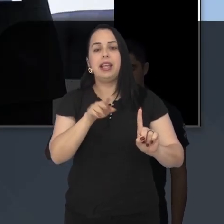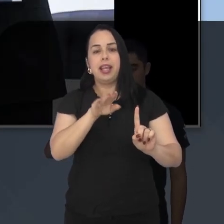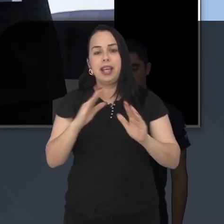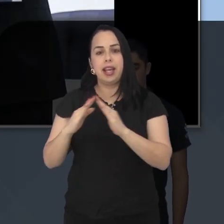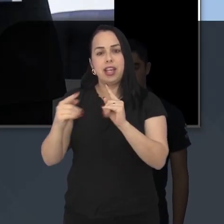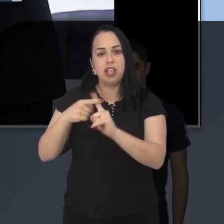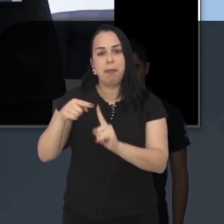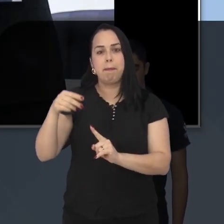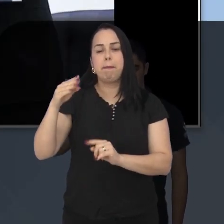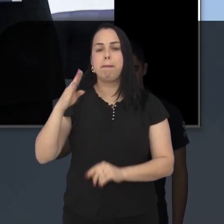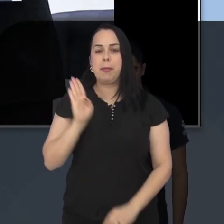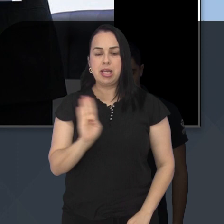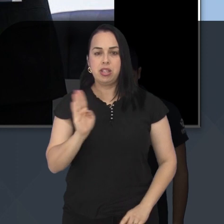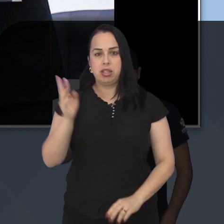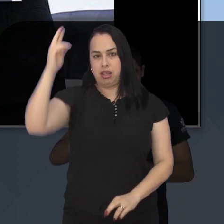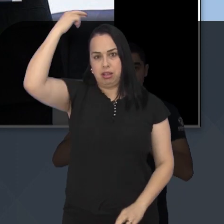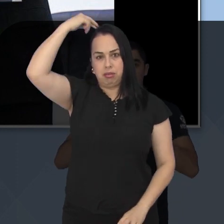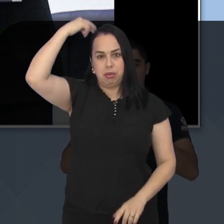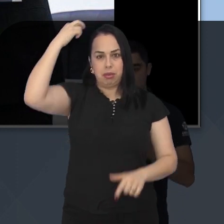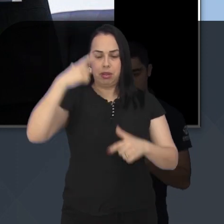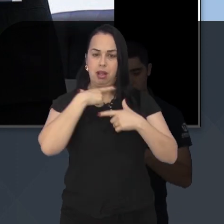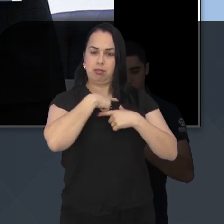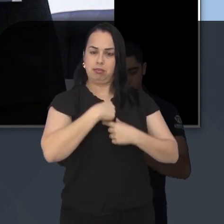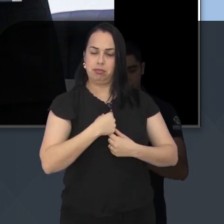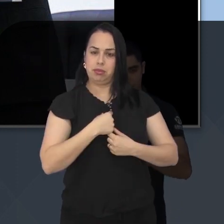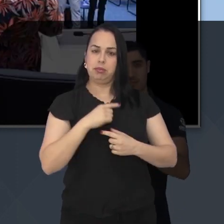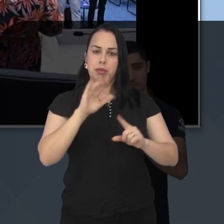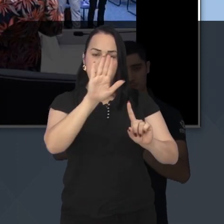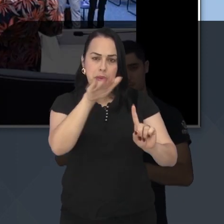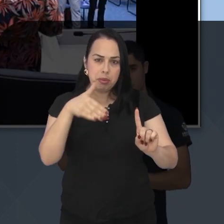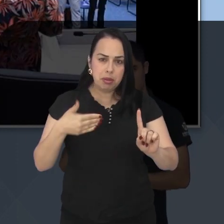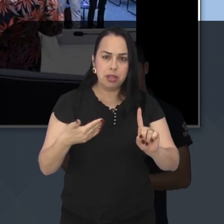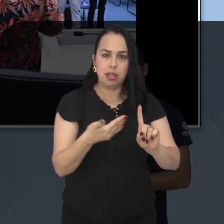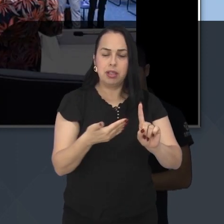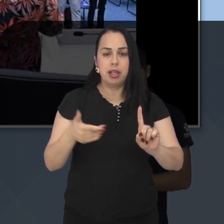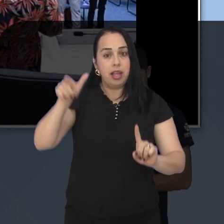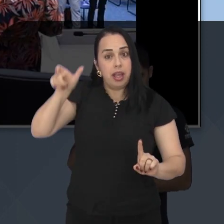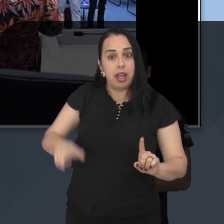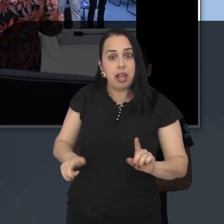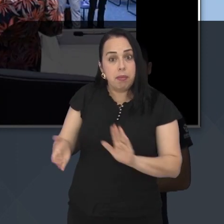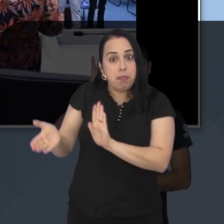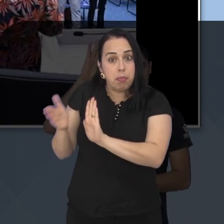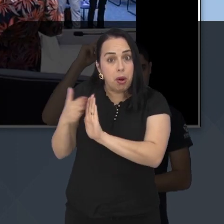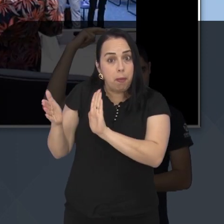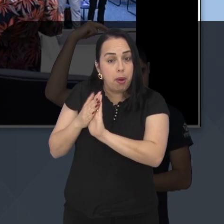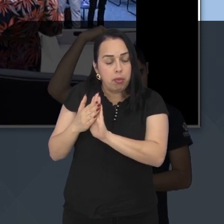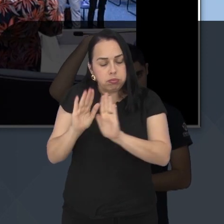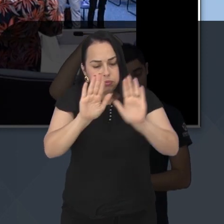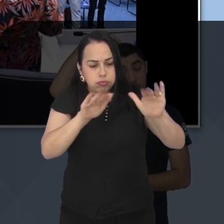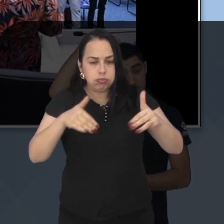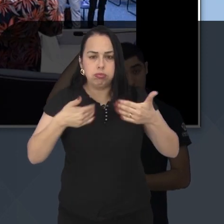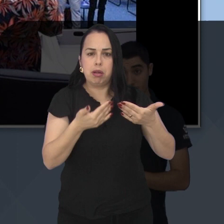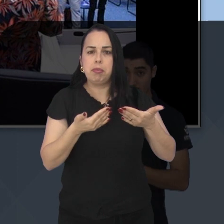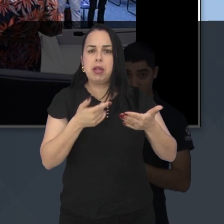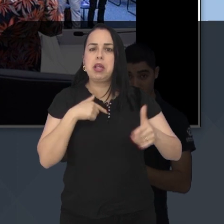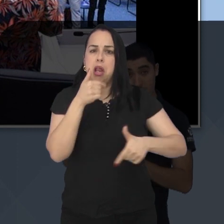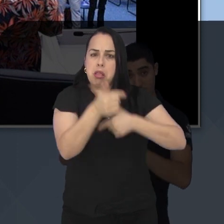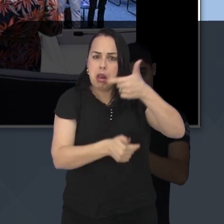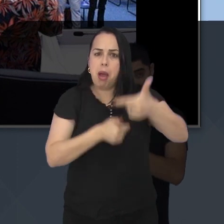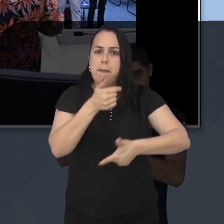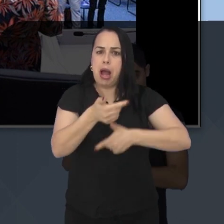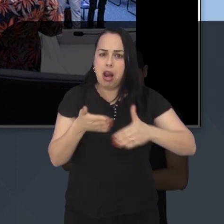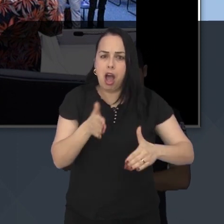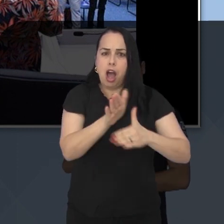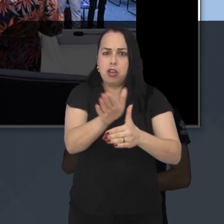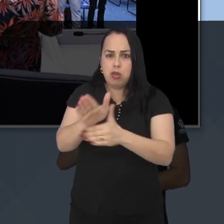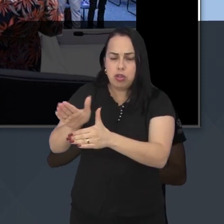Igreja Batista Renovada, com a medalha Cassiano Ricardo. A solenidade foi proposta por Marcelo Garcia como forma de reconhecer